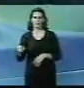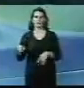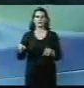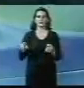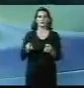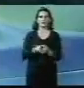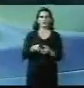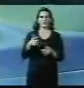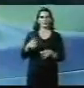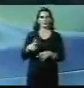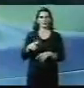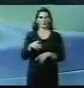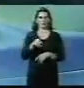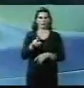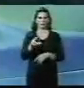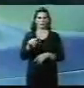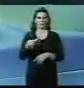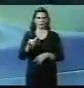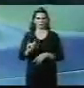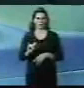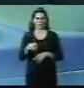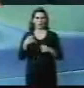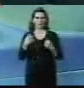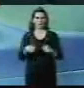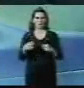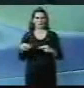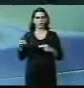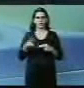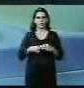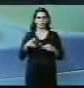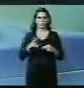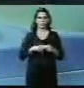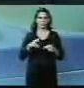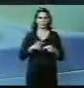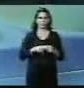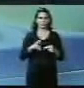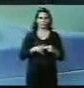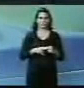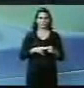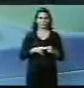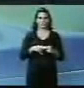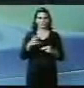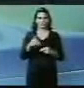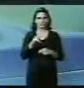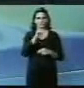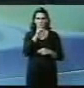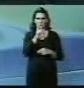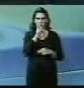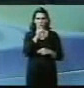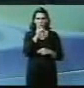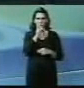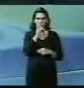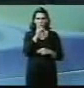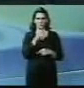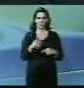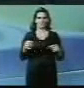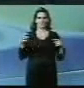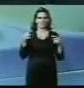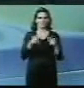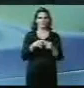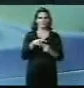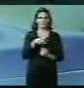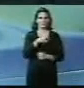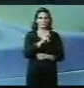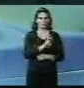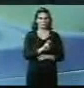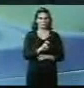proxy, necessariamente ela teria que utilizar a nossa, como estou falando nesse exemplo, né, uma conexão de